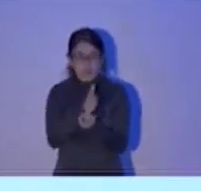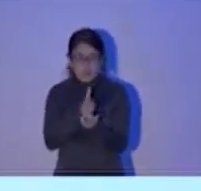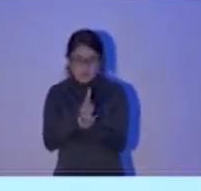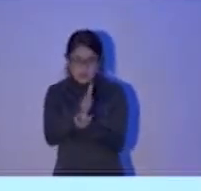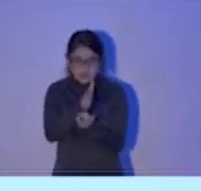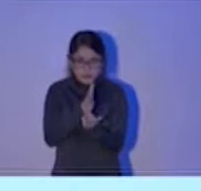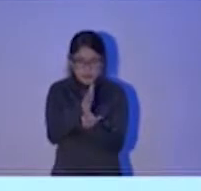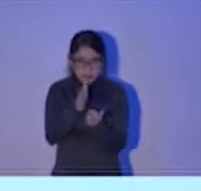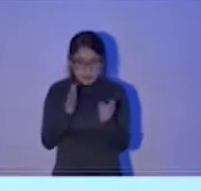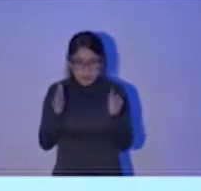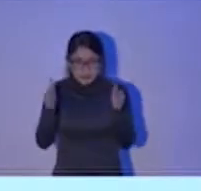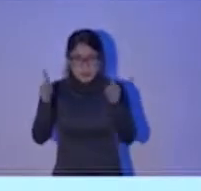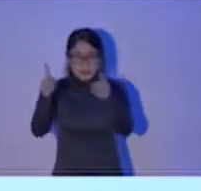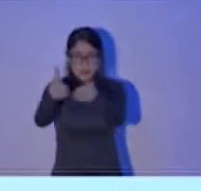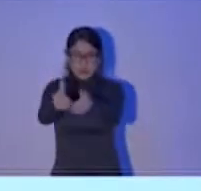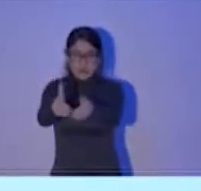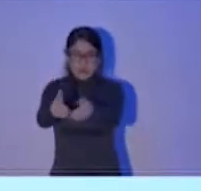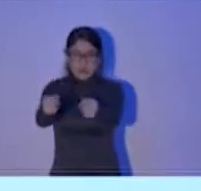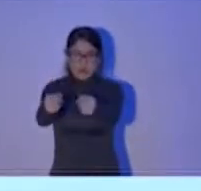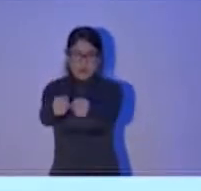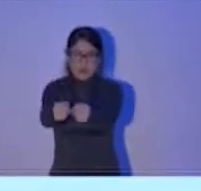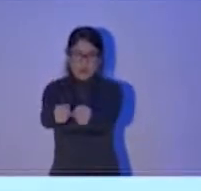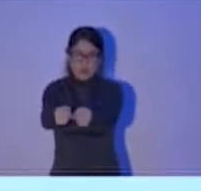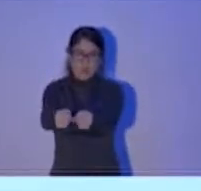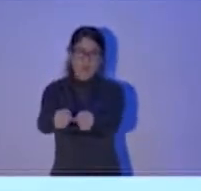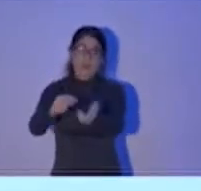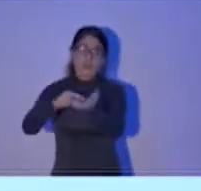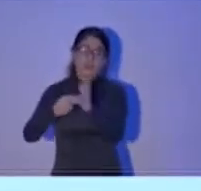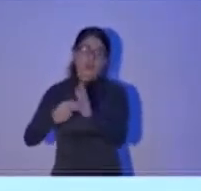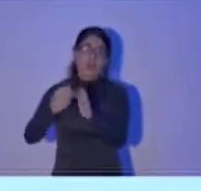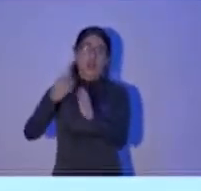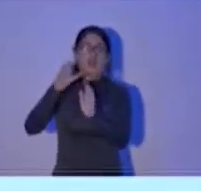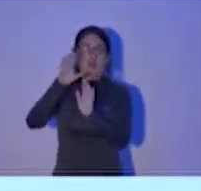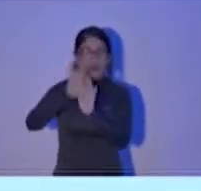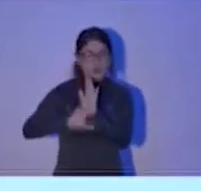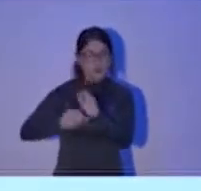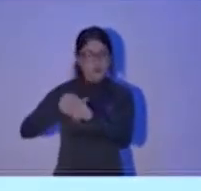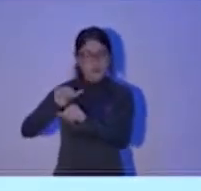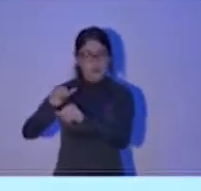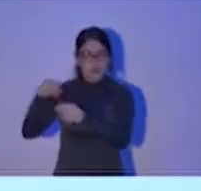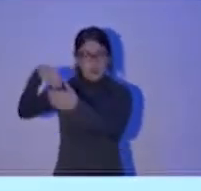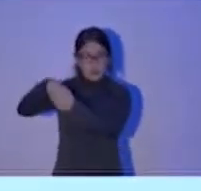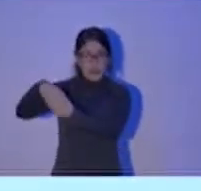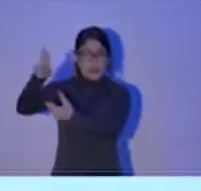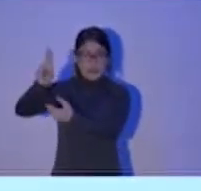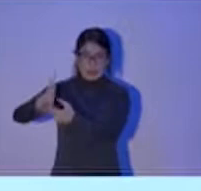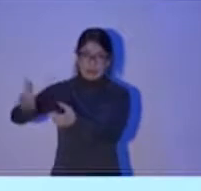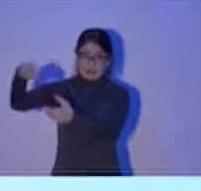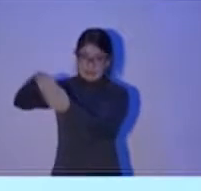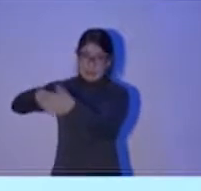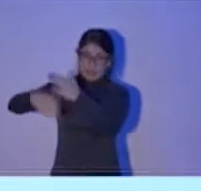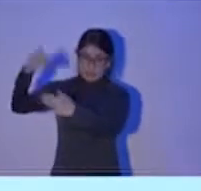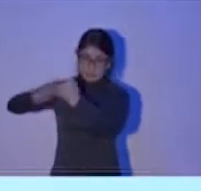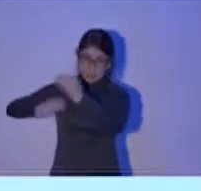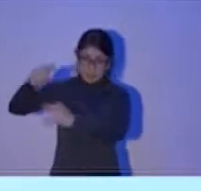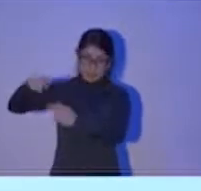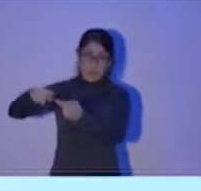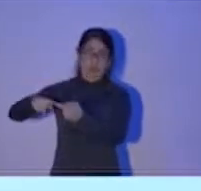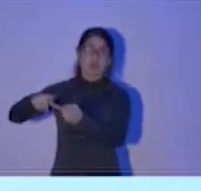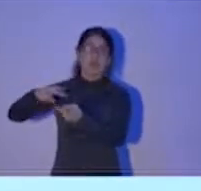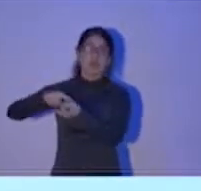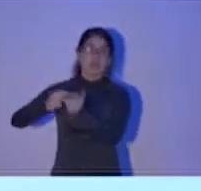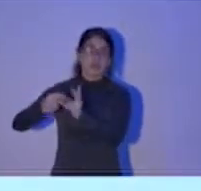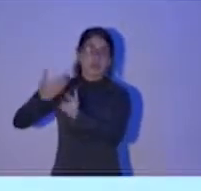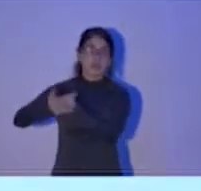que ter um entrelaçamento, que é a implementação do currículo, que é a formação continuada e permanente na escola,